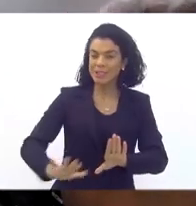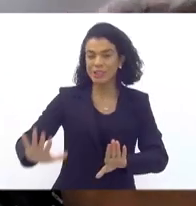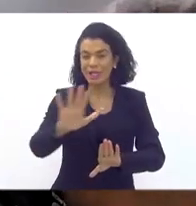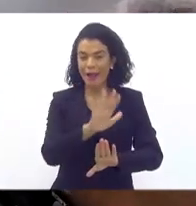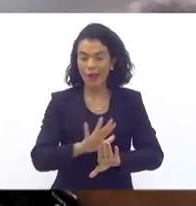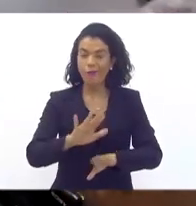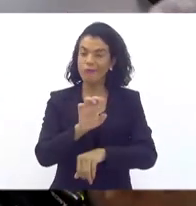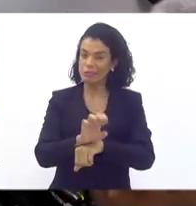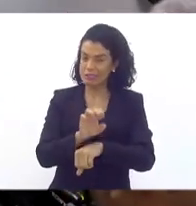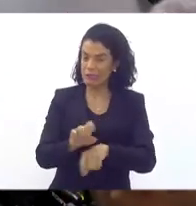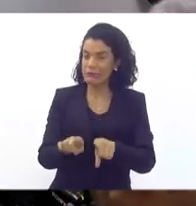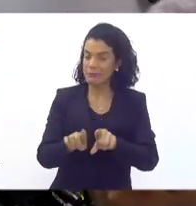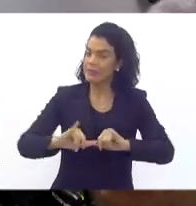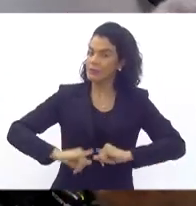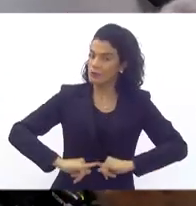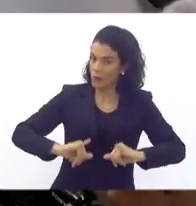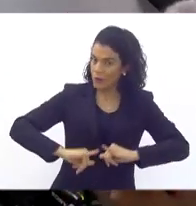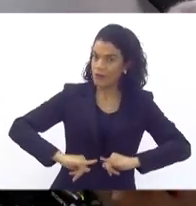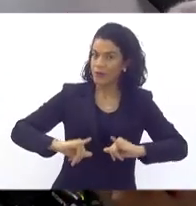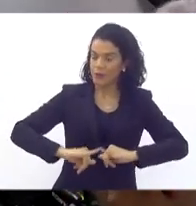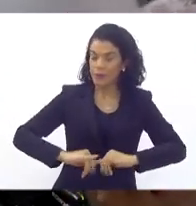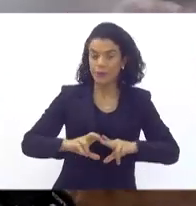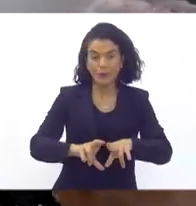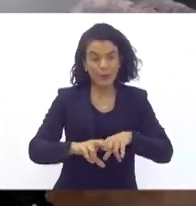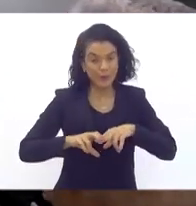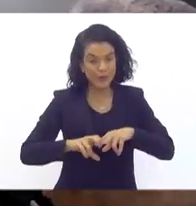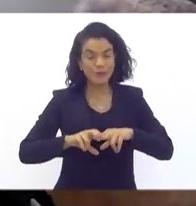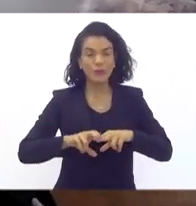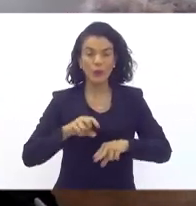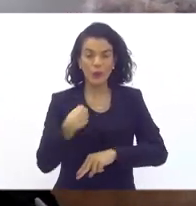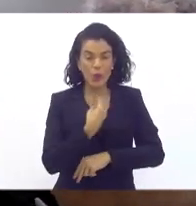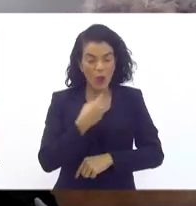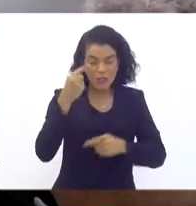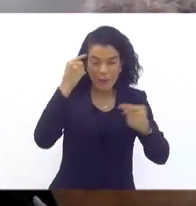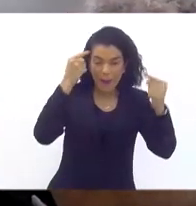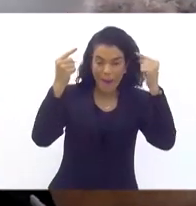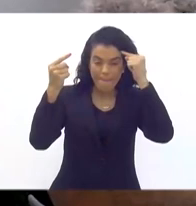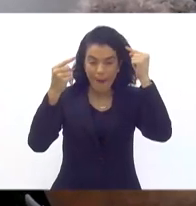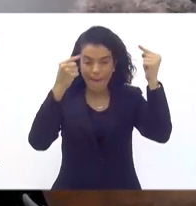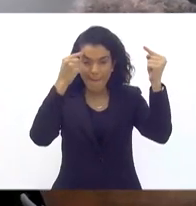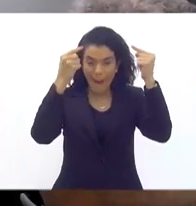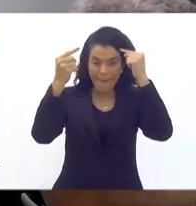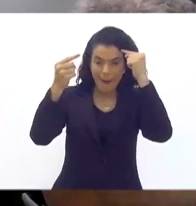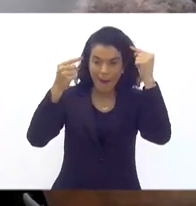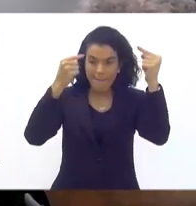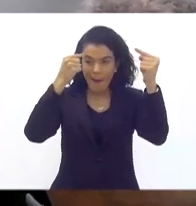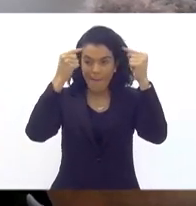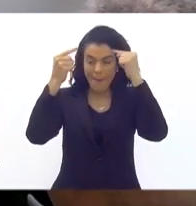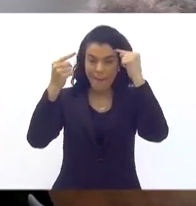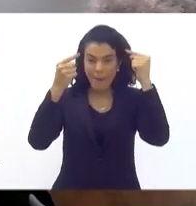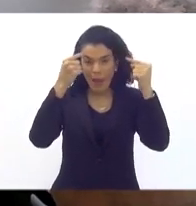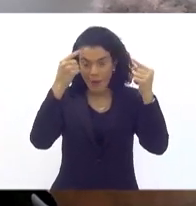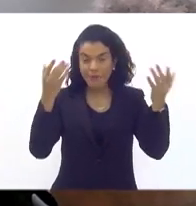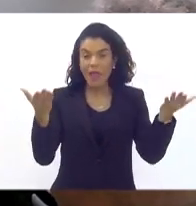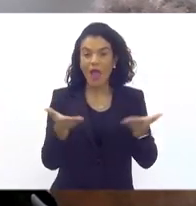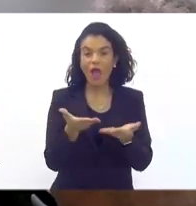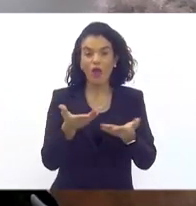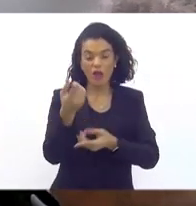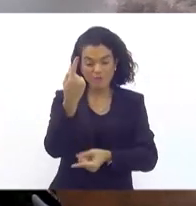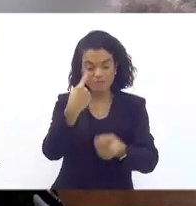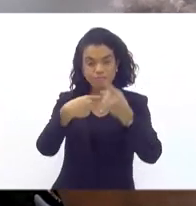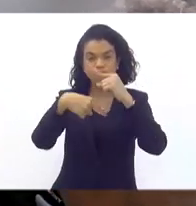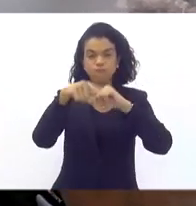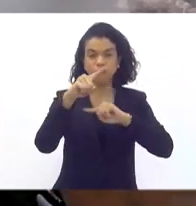estado inteiro tem sofrido com isso portanto nós pensando devolver a confiança